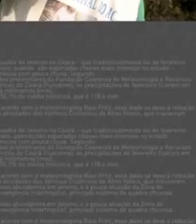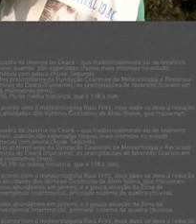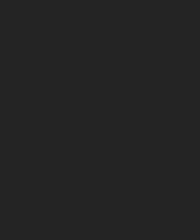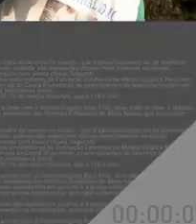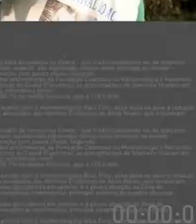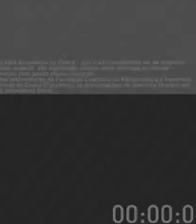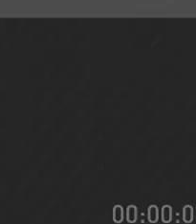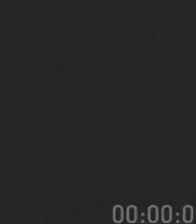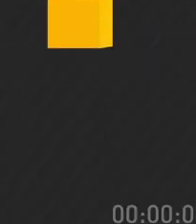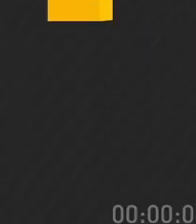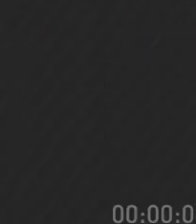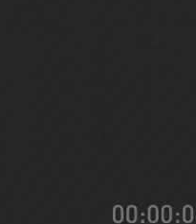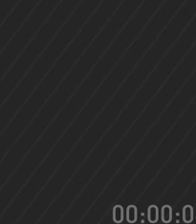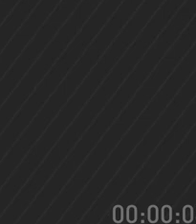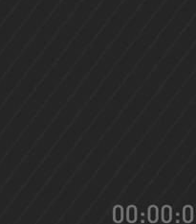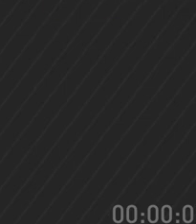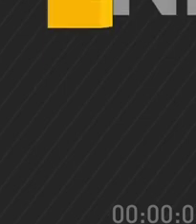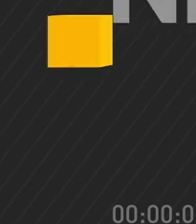ae